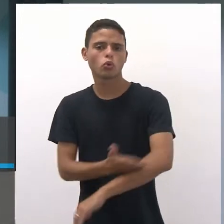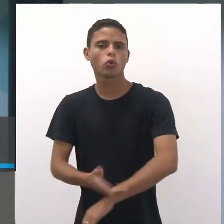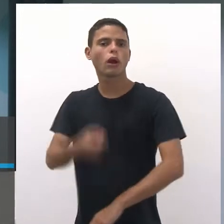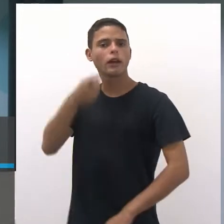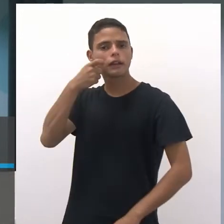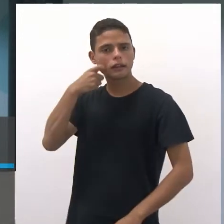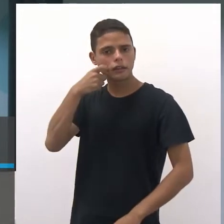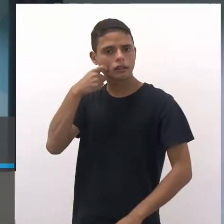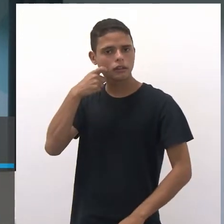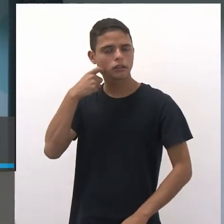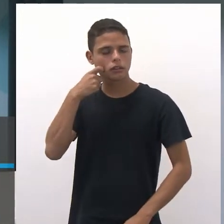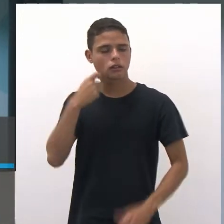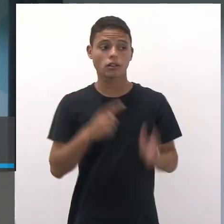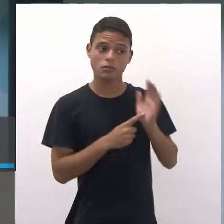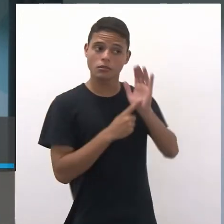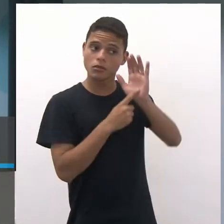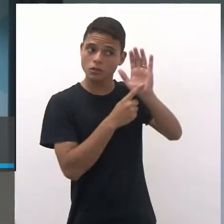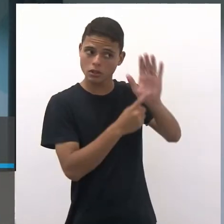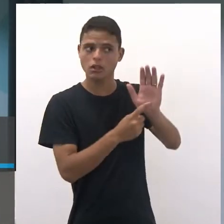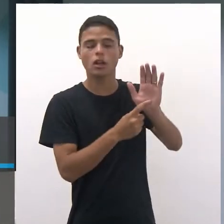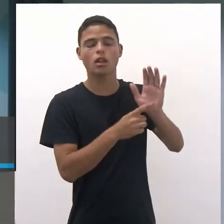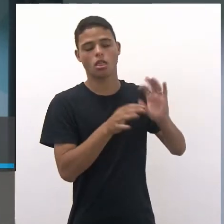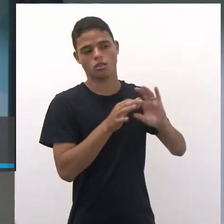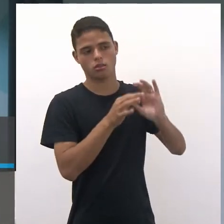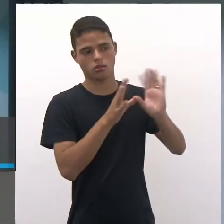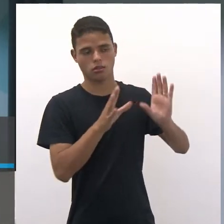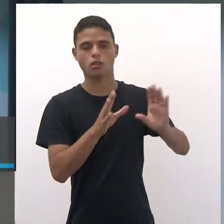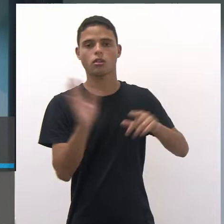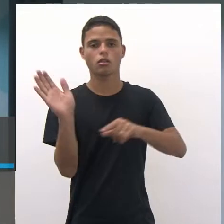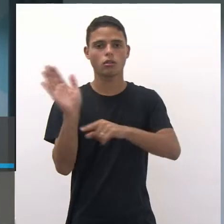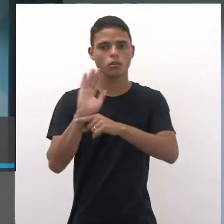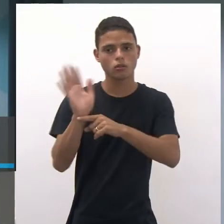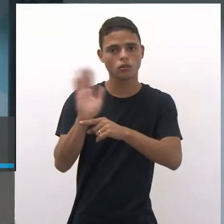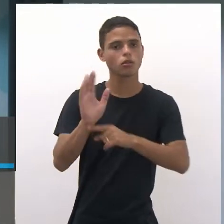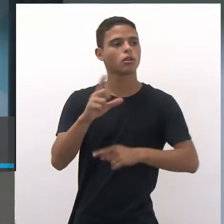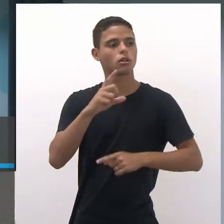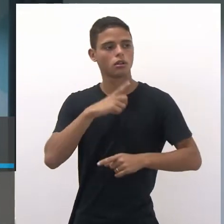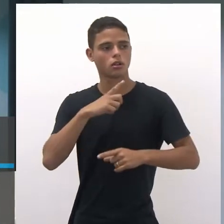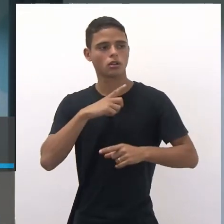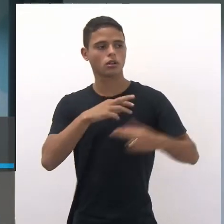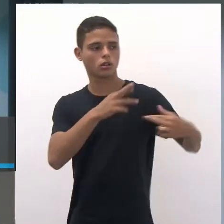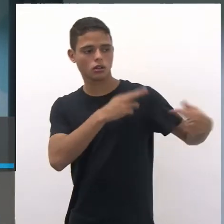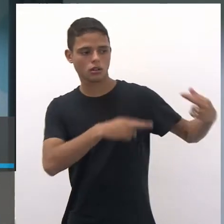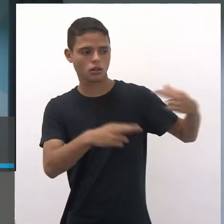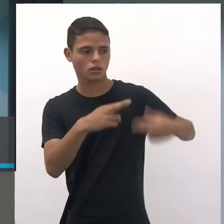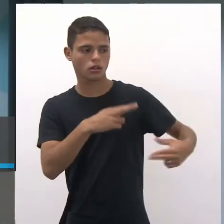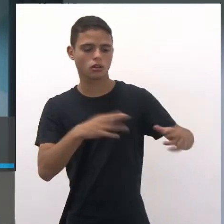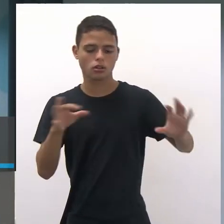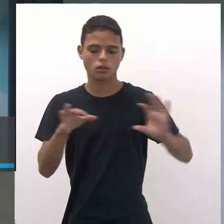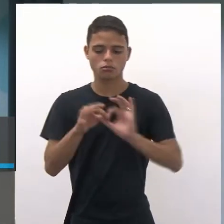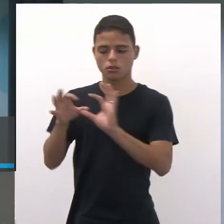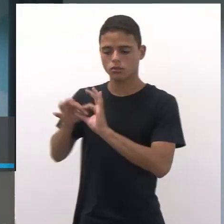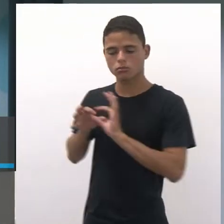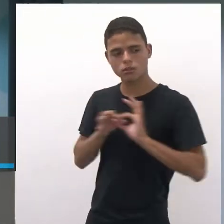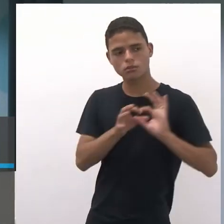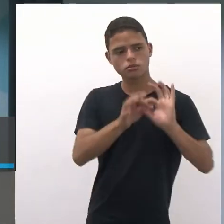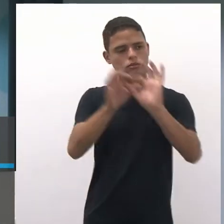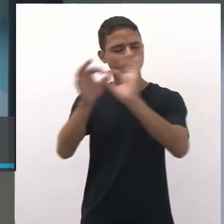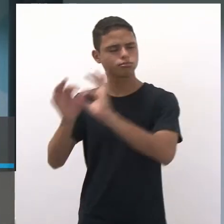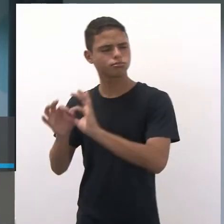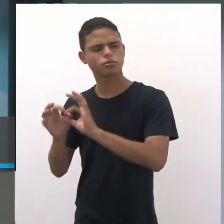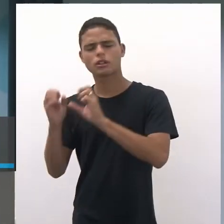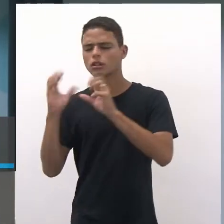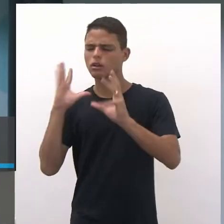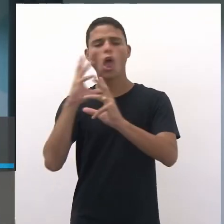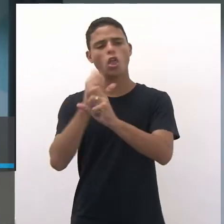olha, estou liberando um filme aqui para vocês, que tem uma relação com isso e com aquilo, e falava muita coisa. Falava,